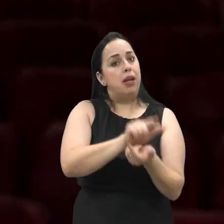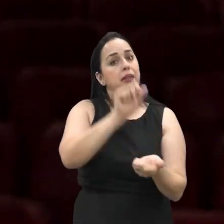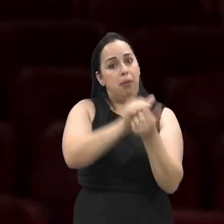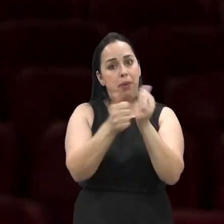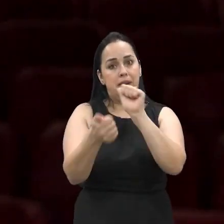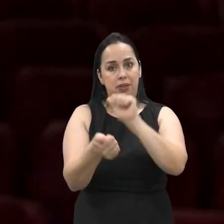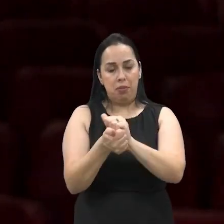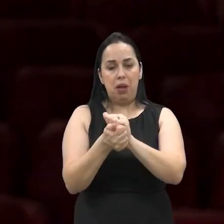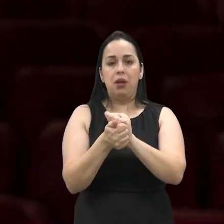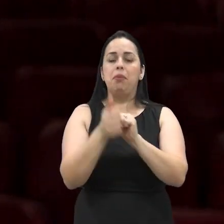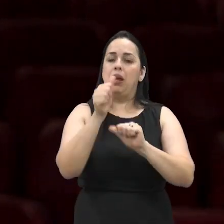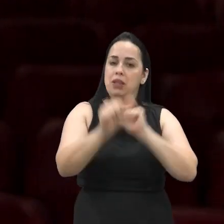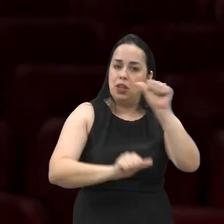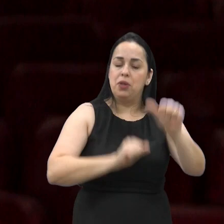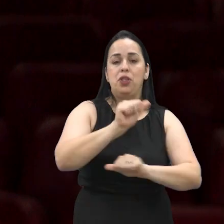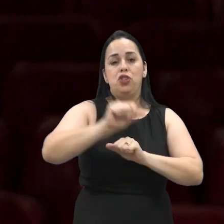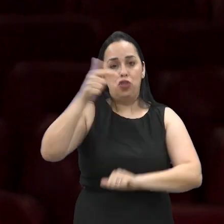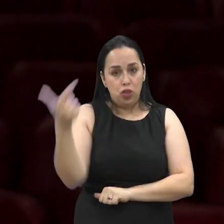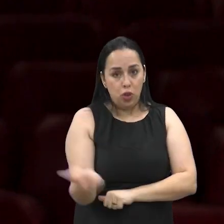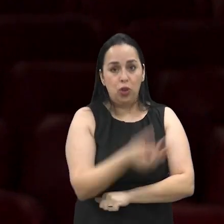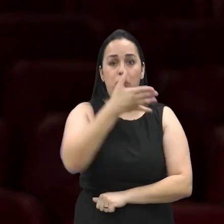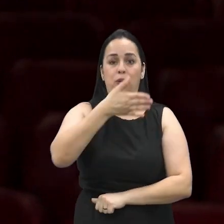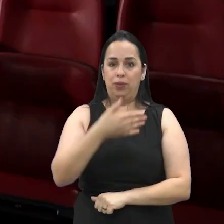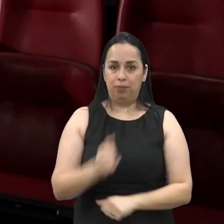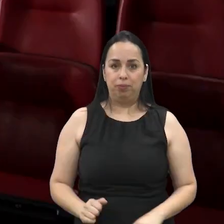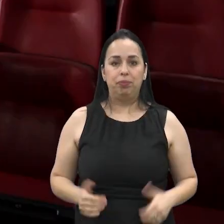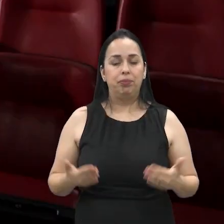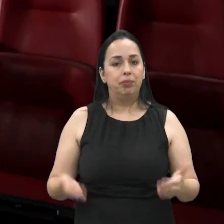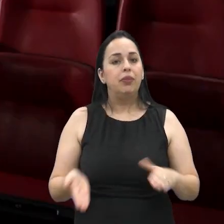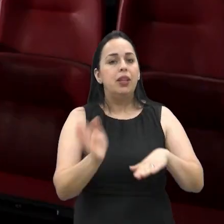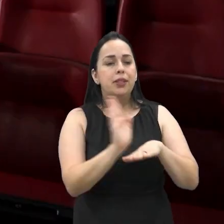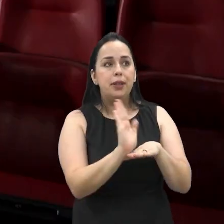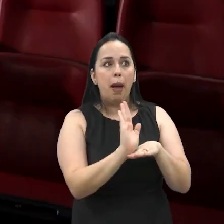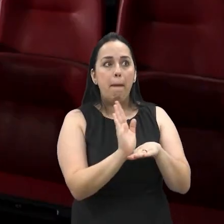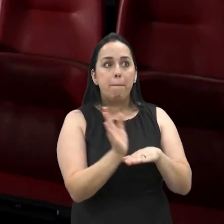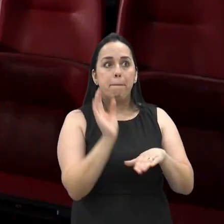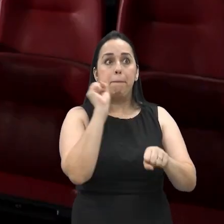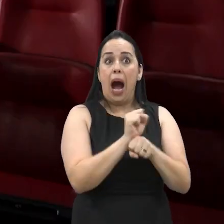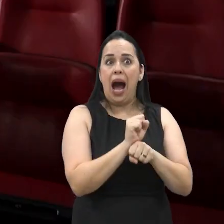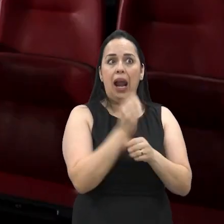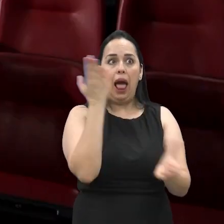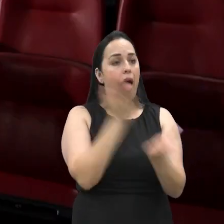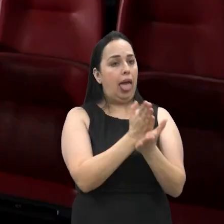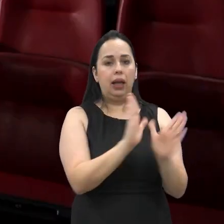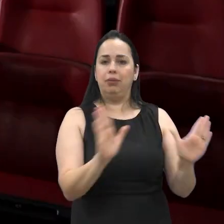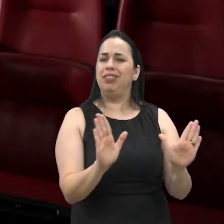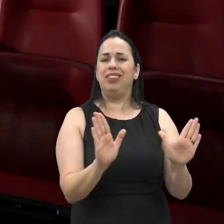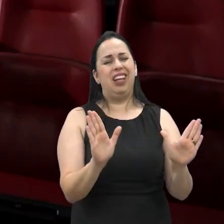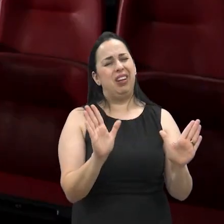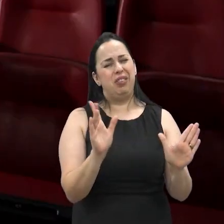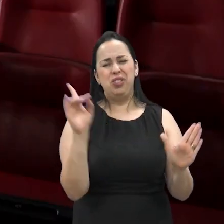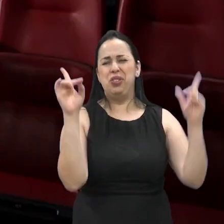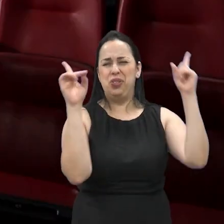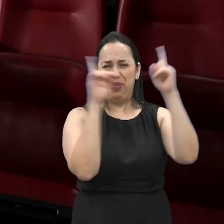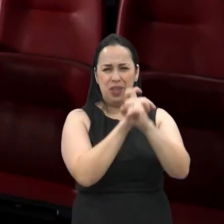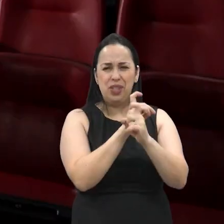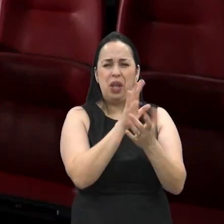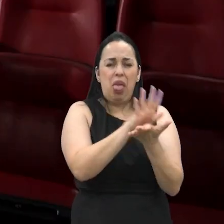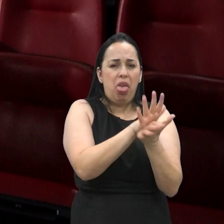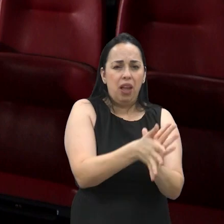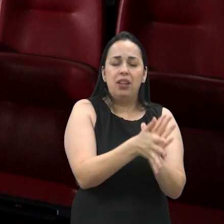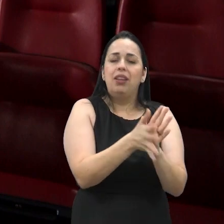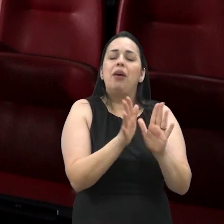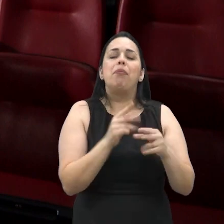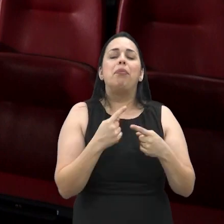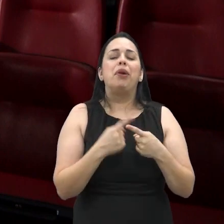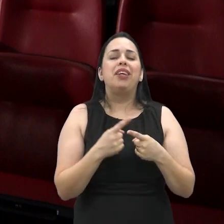as mudanças para se reinventar mais uma vez. O cinema eu acho que é difícil acabar, assim, demora muito, porque